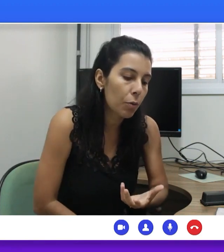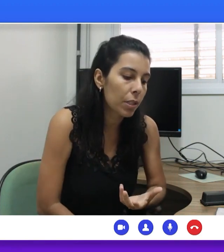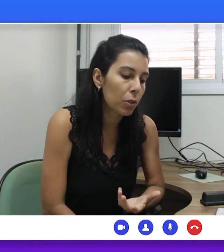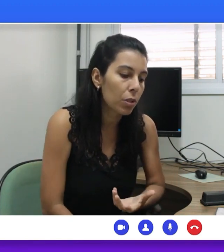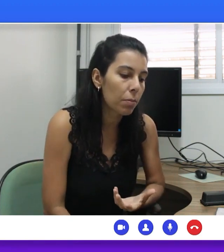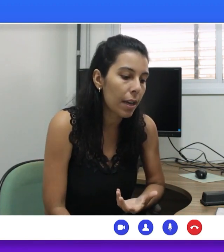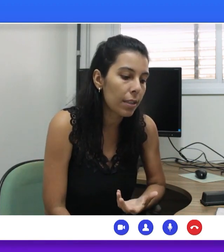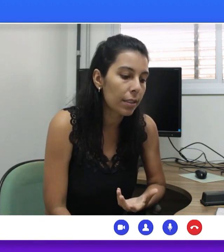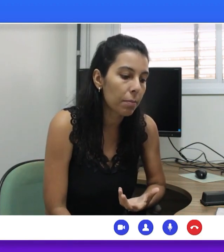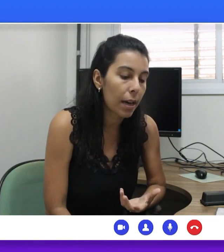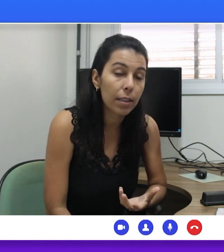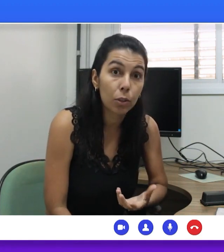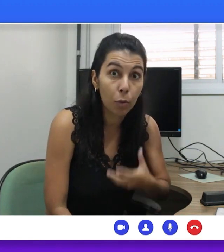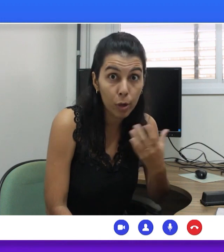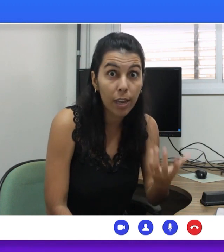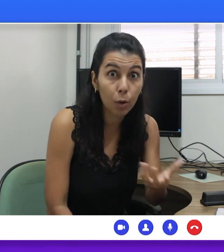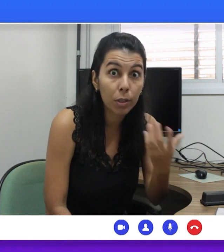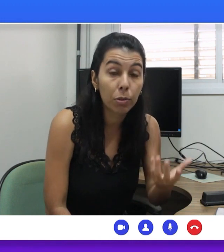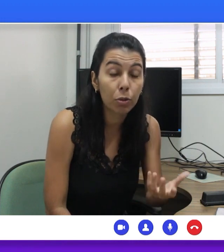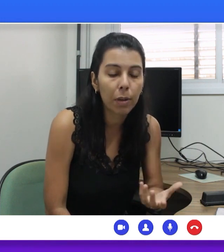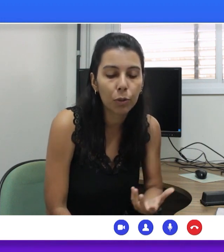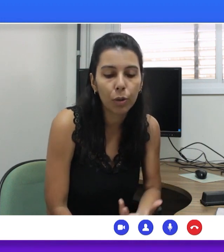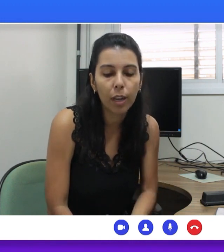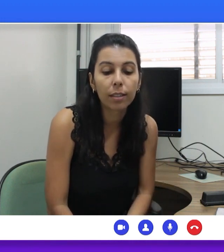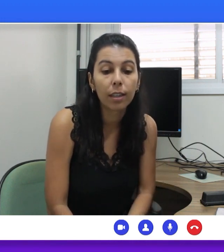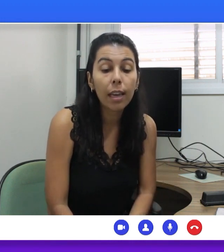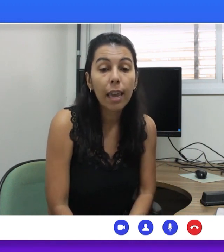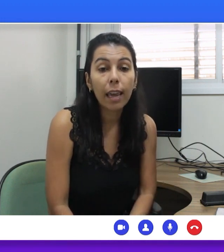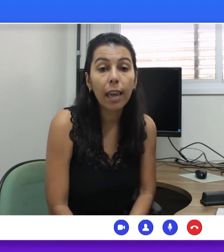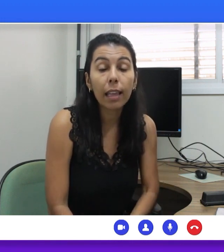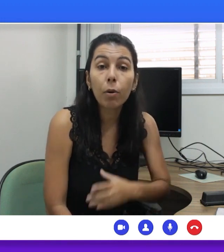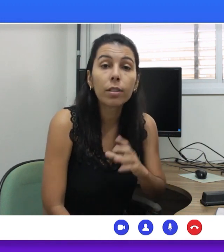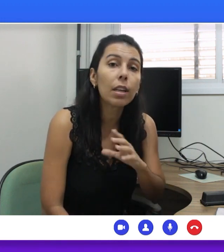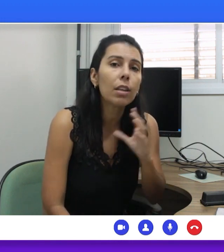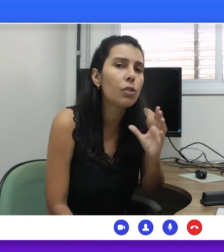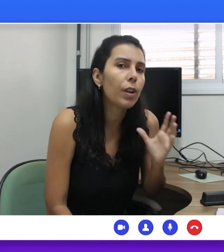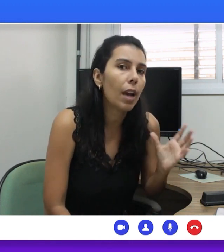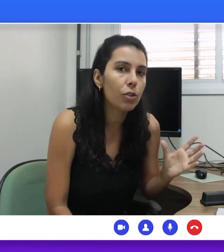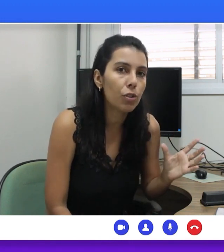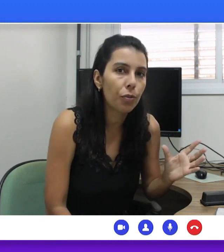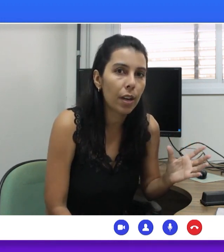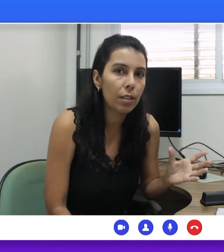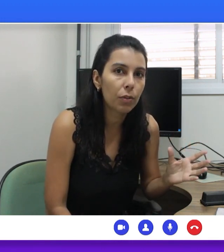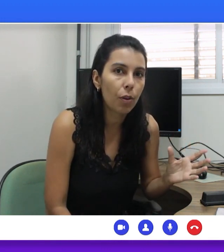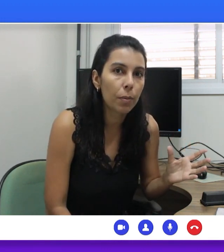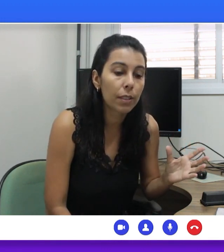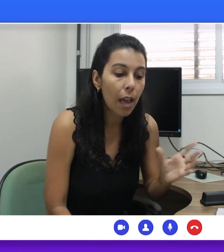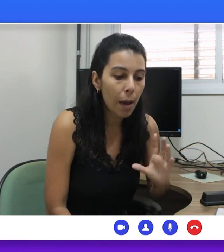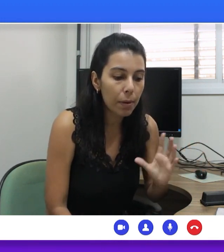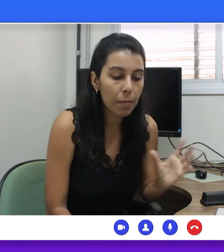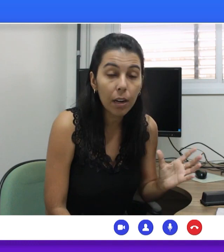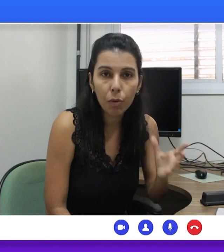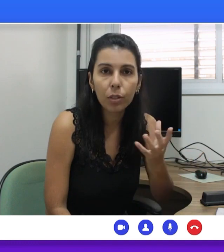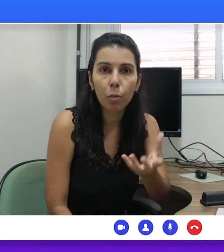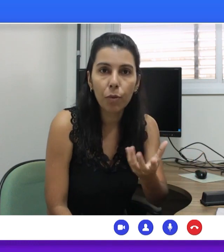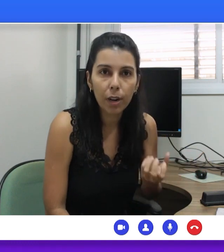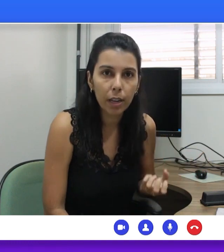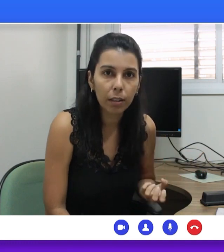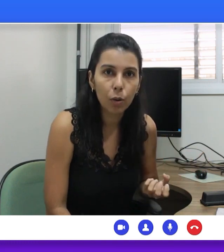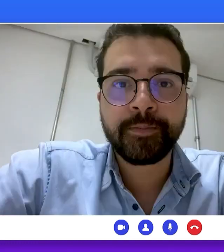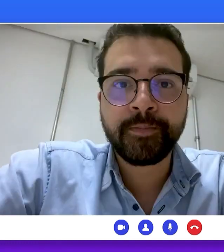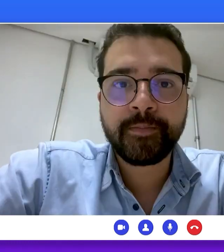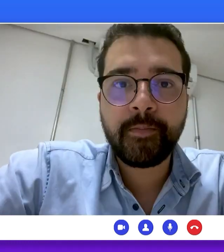que as pessoas mais conhecem, como as pessoas mais conhecem. Ela pode ser identificada de diferentes formas. A primeira coisa, como